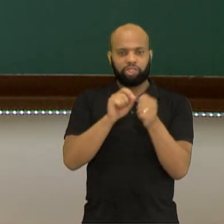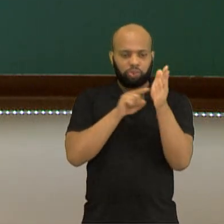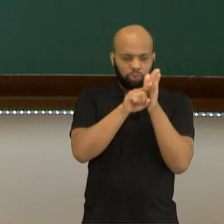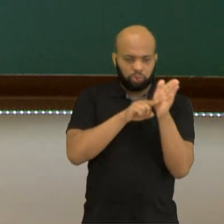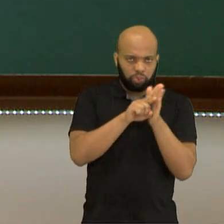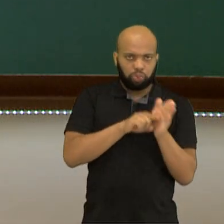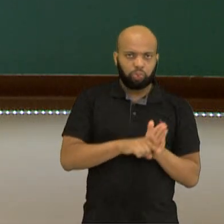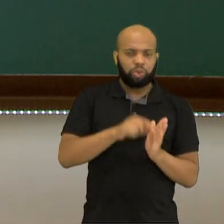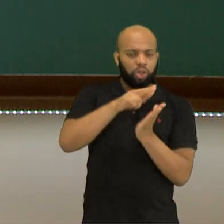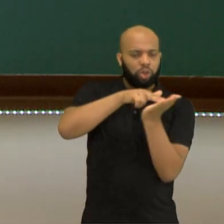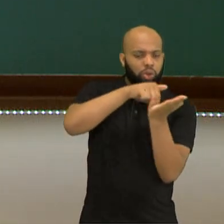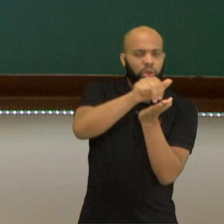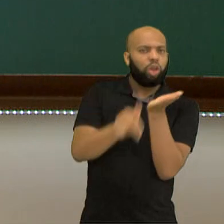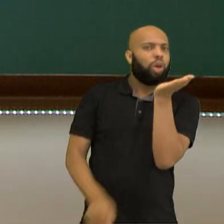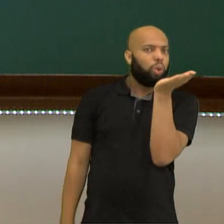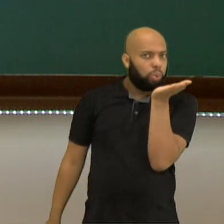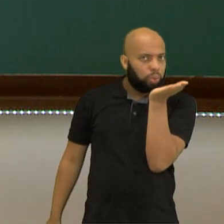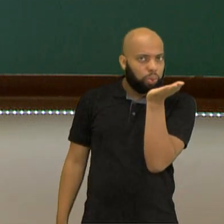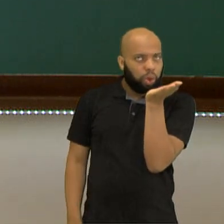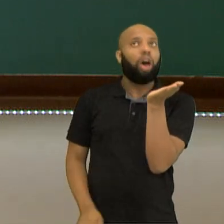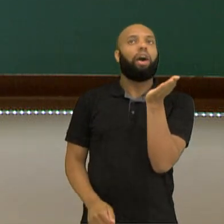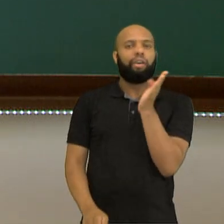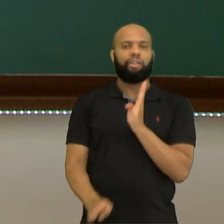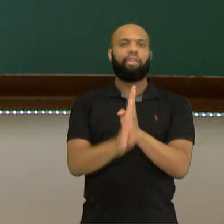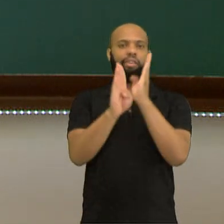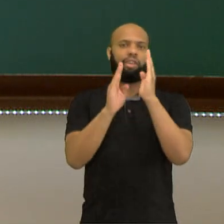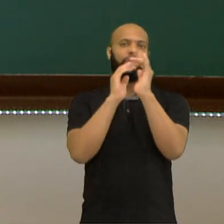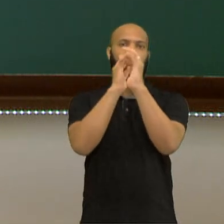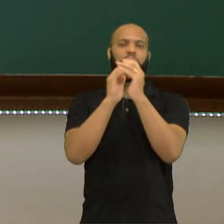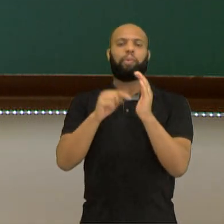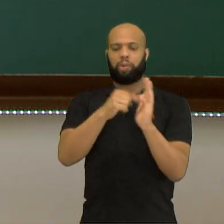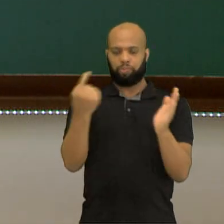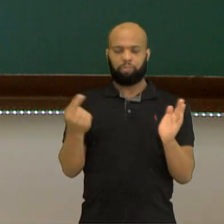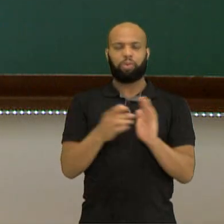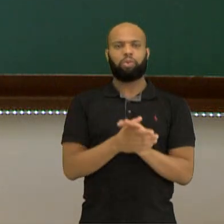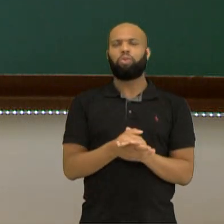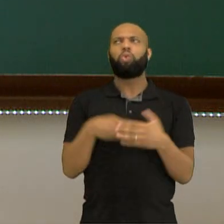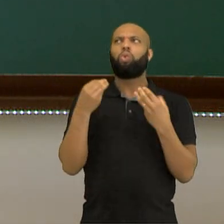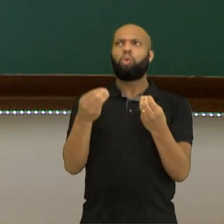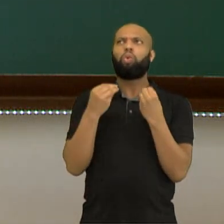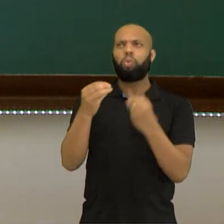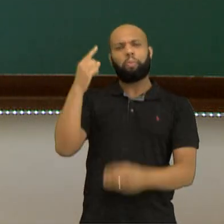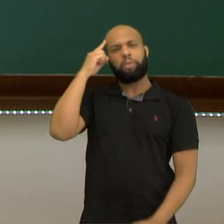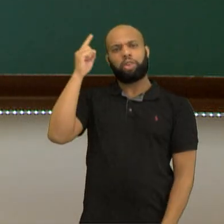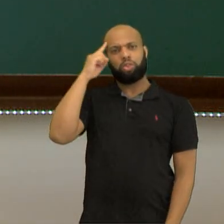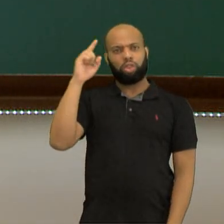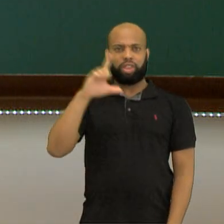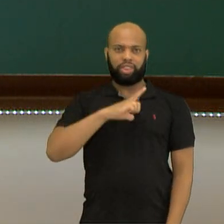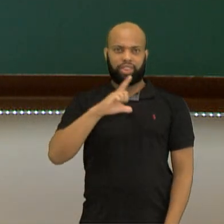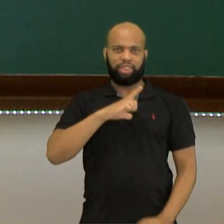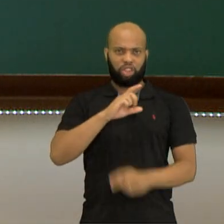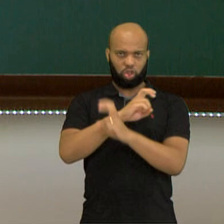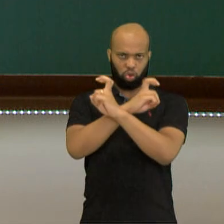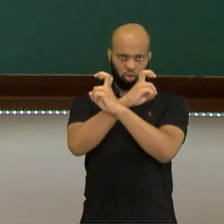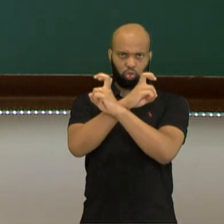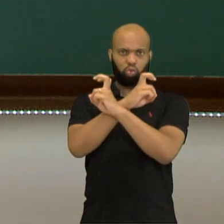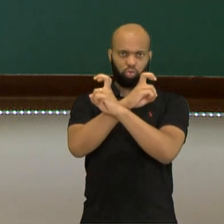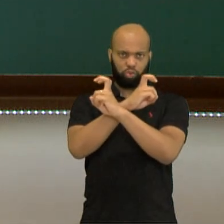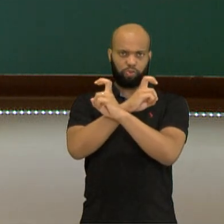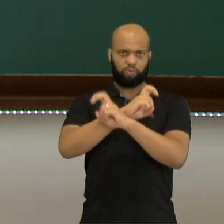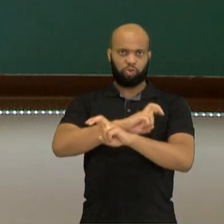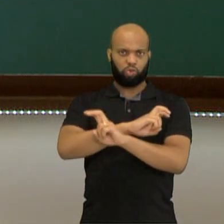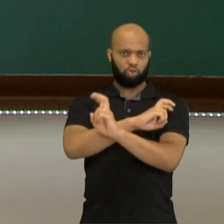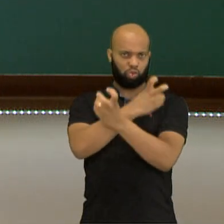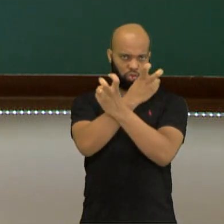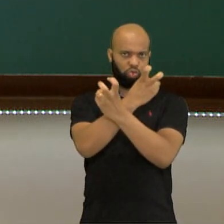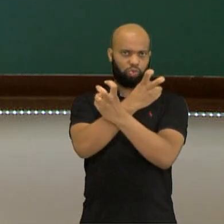eu fico me perguntando, como que deu na cabeça do cara de soprar um osso a partir de uns orifícios, né, causados